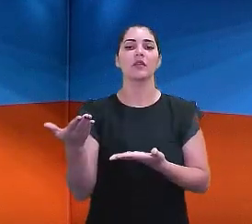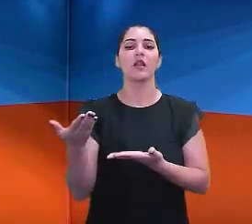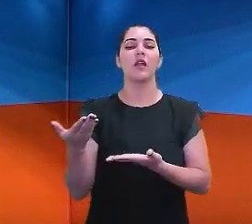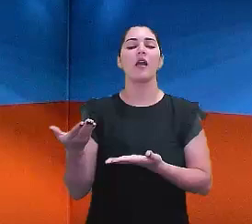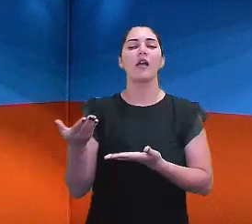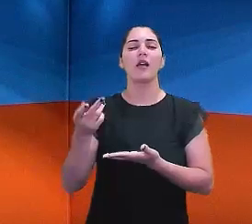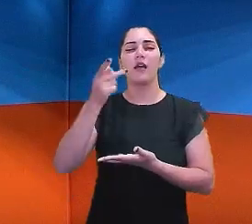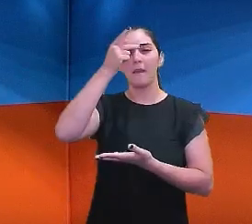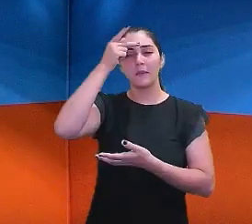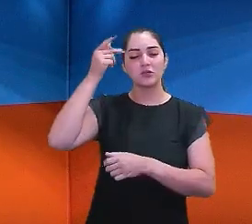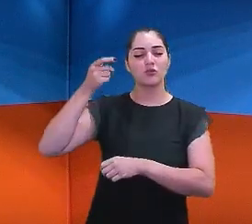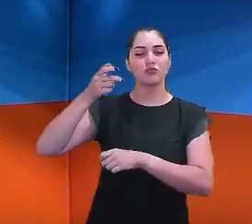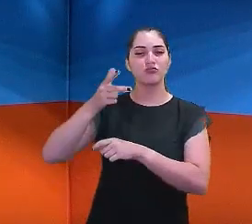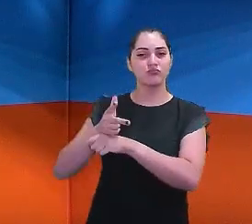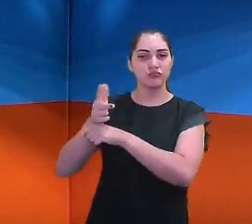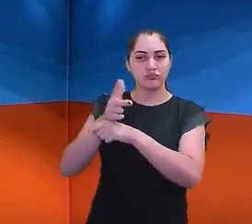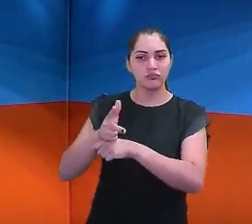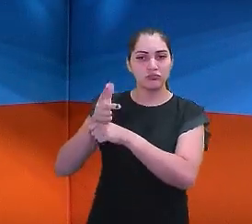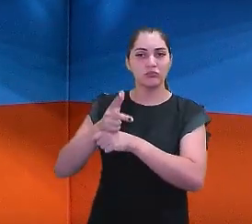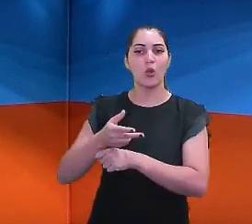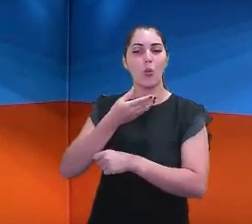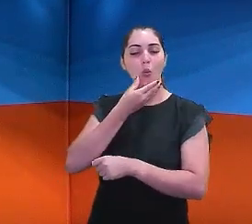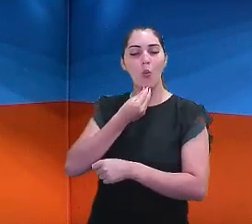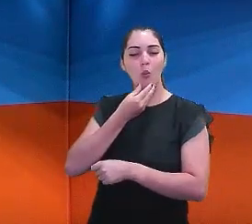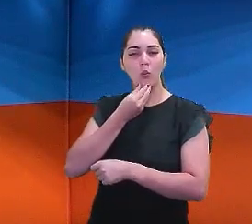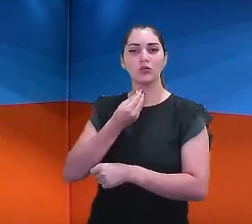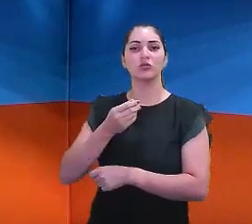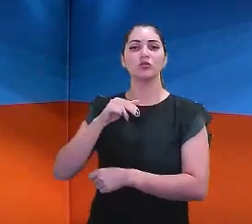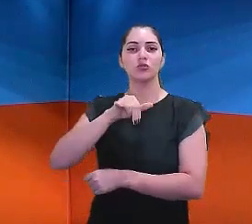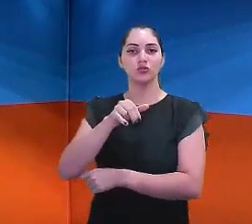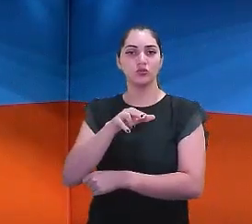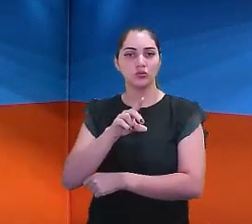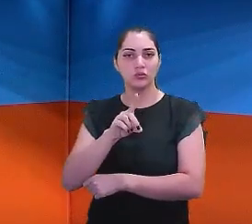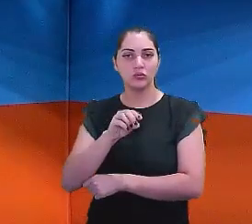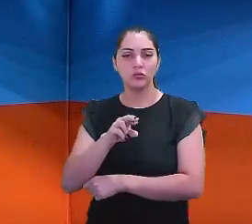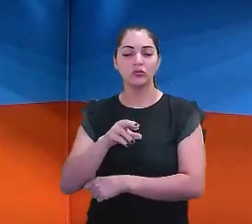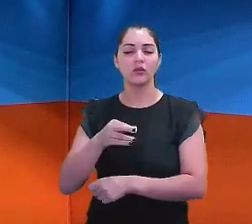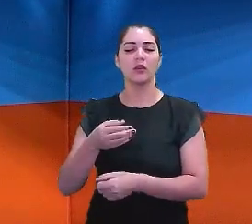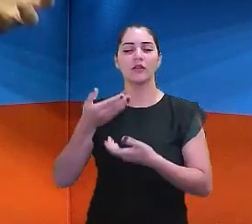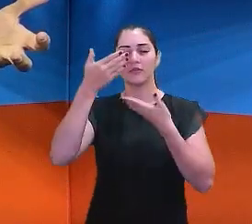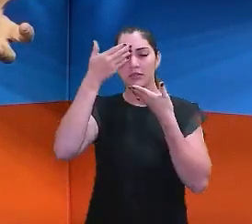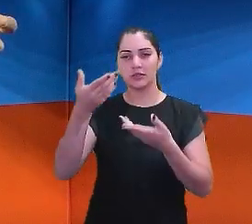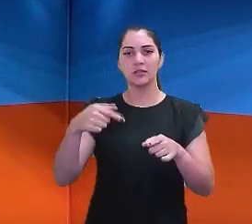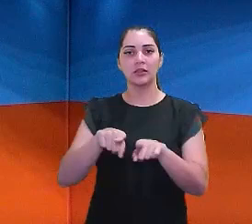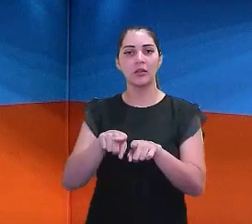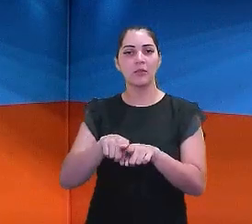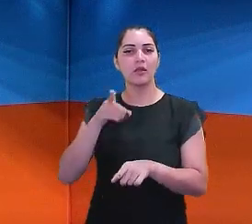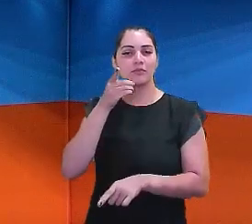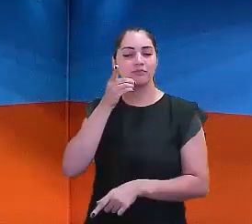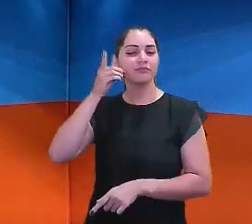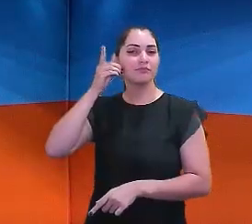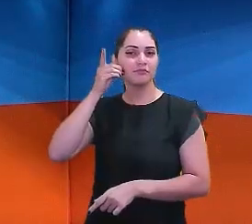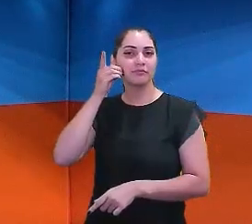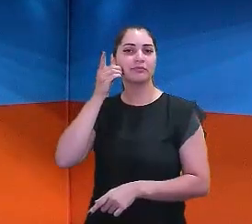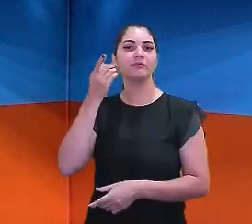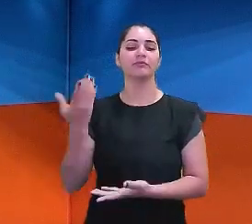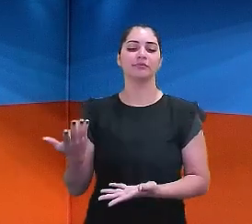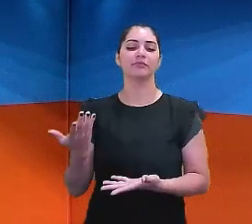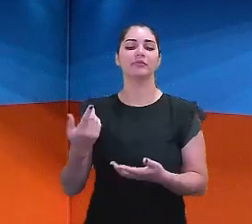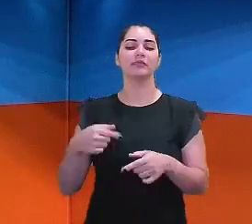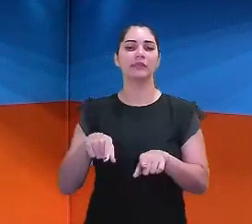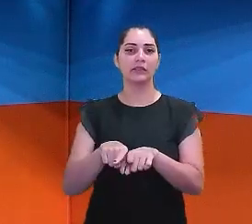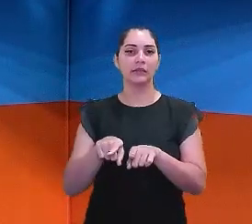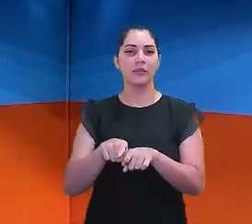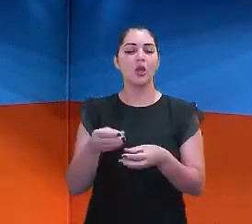produção, principalmente a partir da figura de Júnior, agradecer a Danúbia, também aqui uma gigante, alguém que está aqui justamente como uma